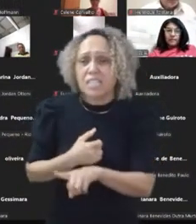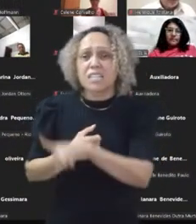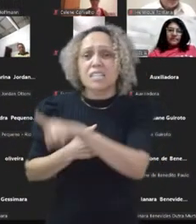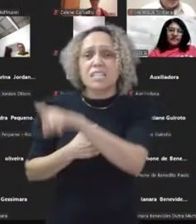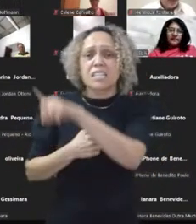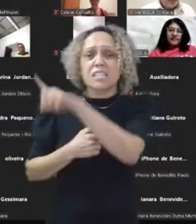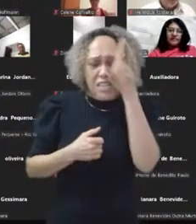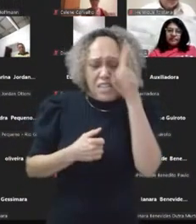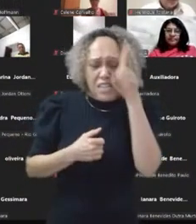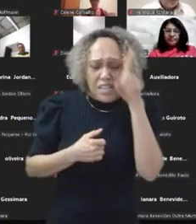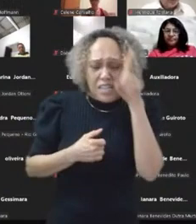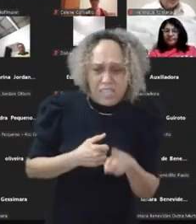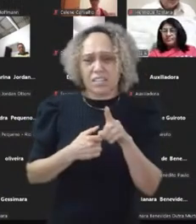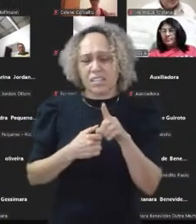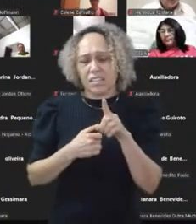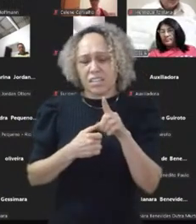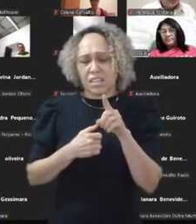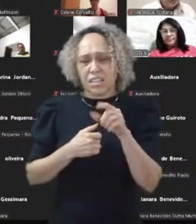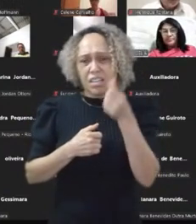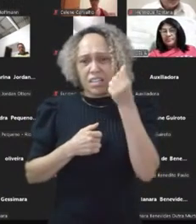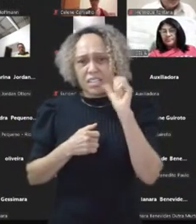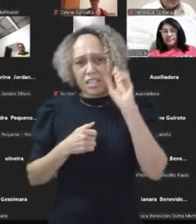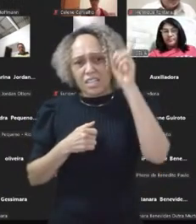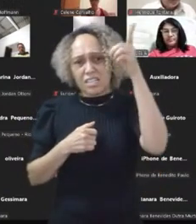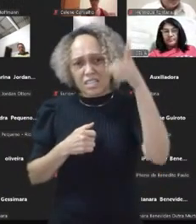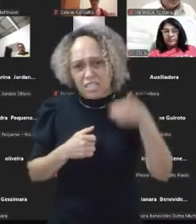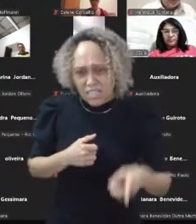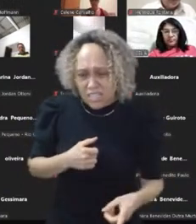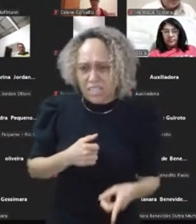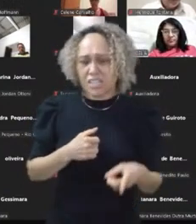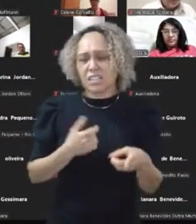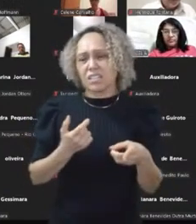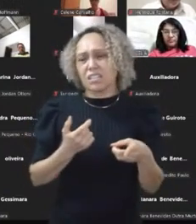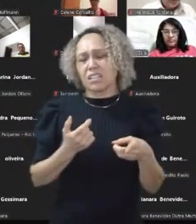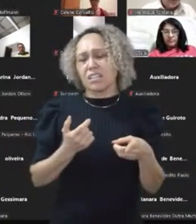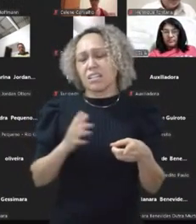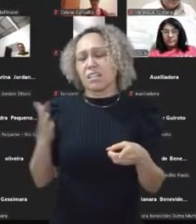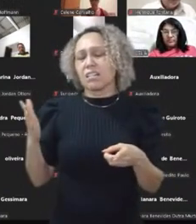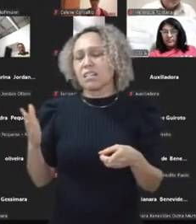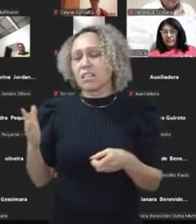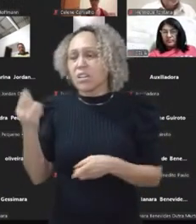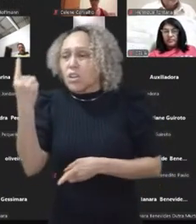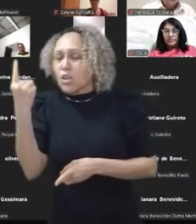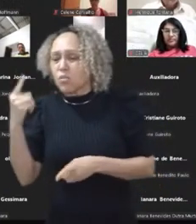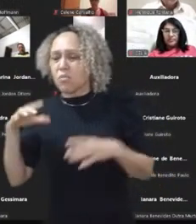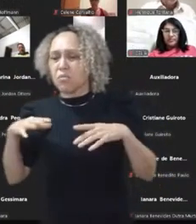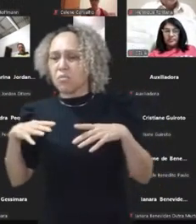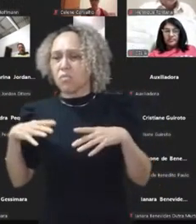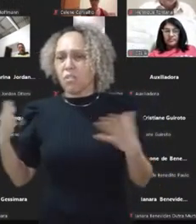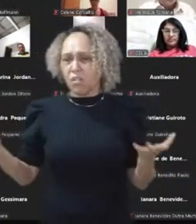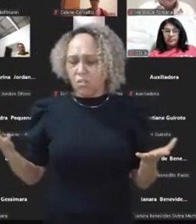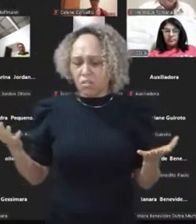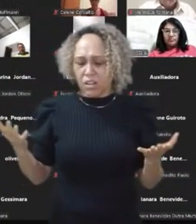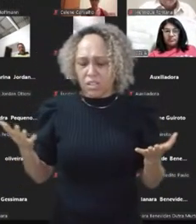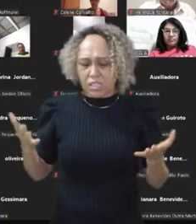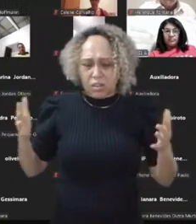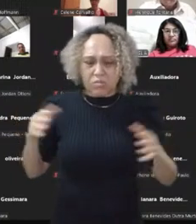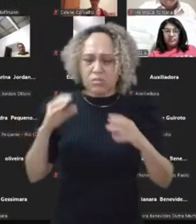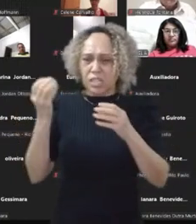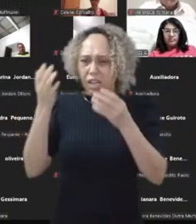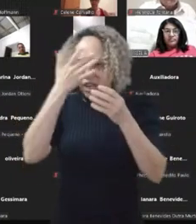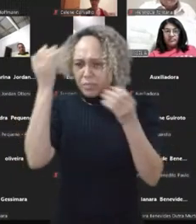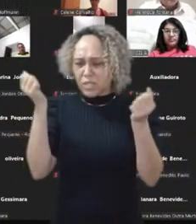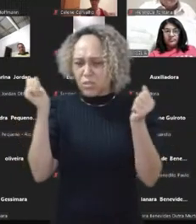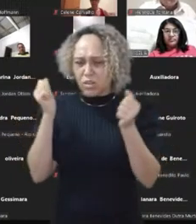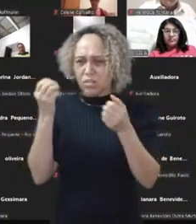não só uma pessoa para falar sobre aquilo mas várias pessoas mobilizou várias pessoas a